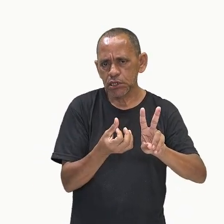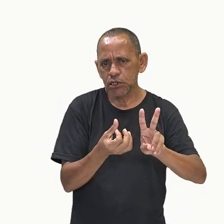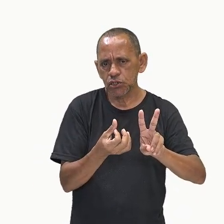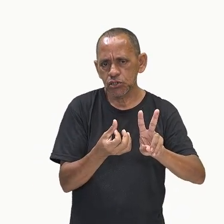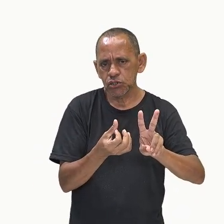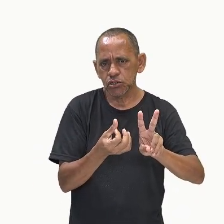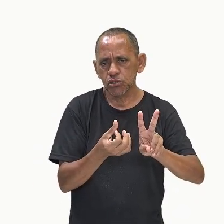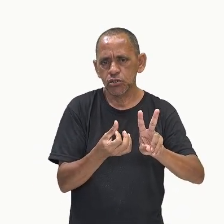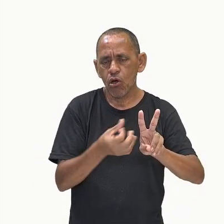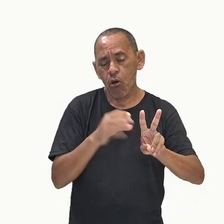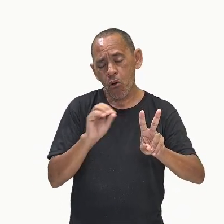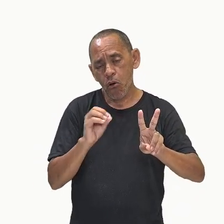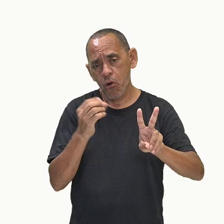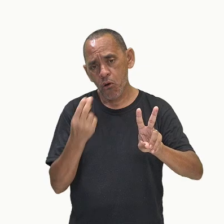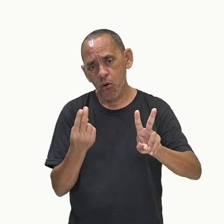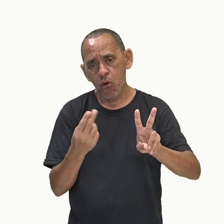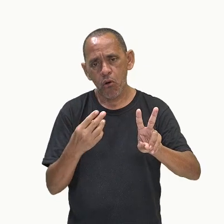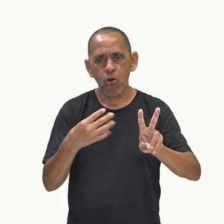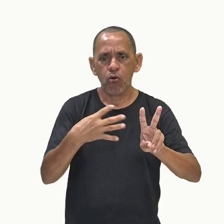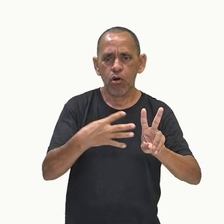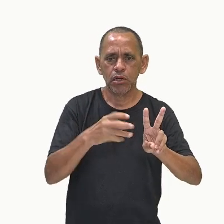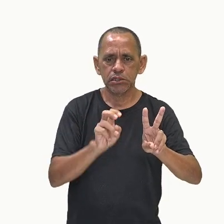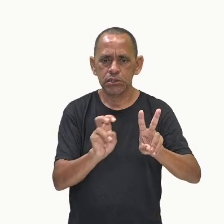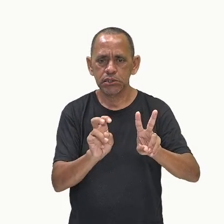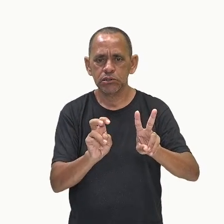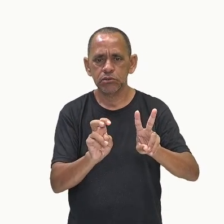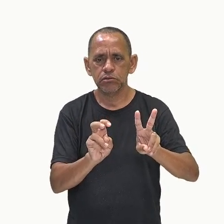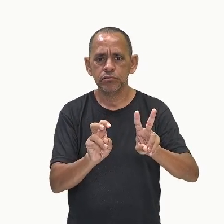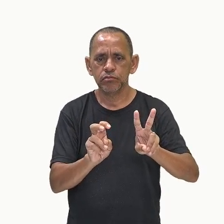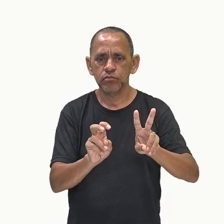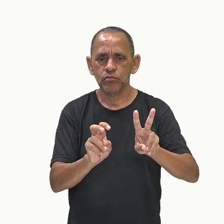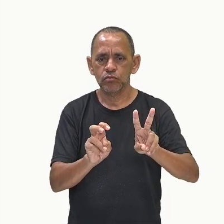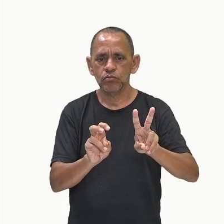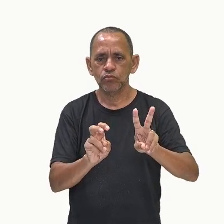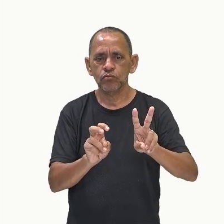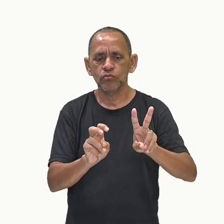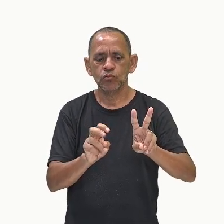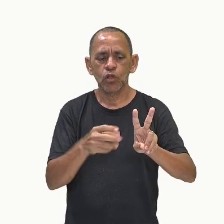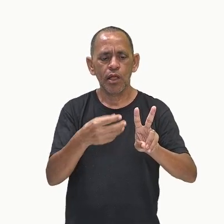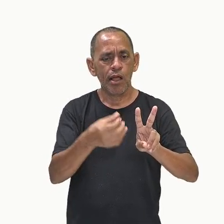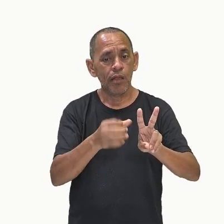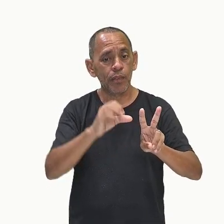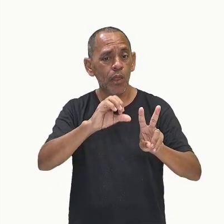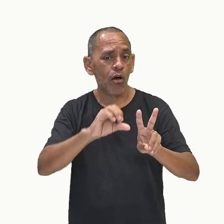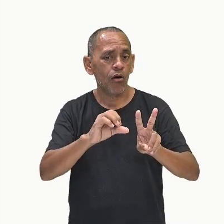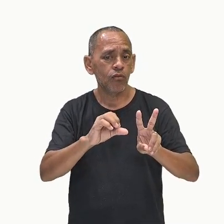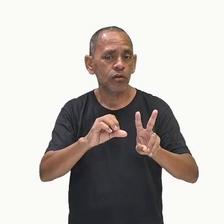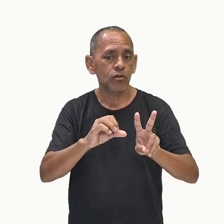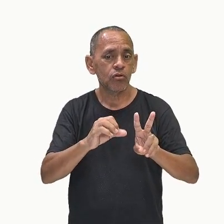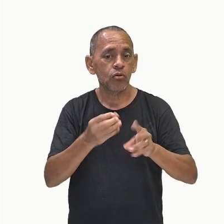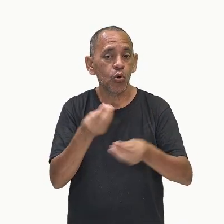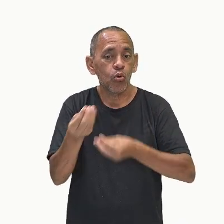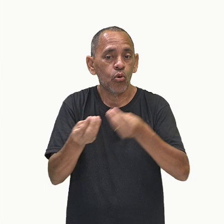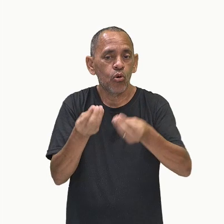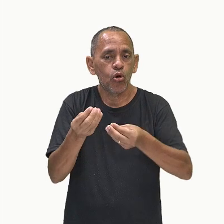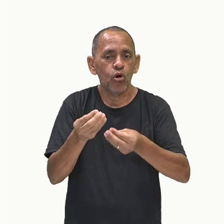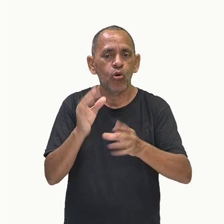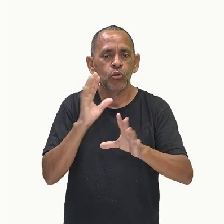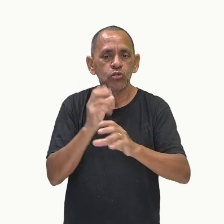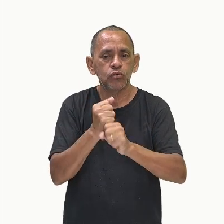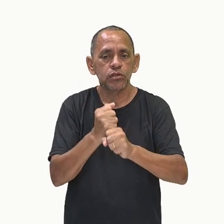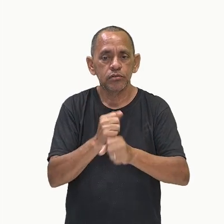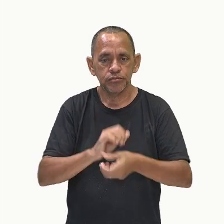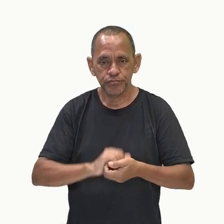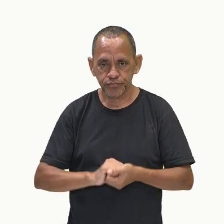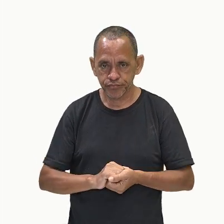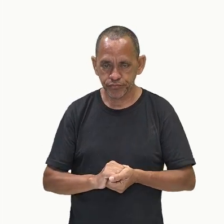45? É só comparar os números que estão aqui. Já que eles estão sofrendo a mesma operação, que é uma radiciação, né, de índice 2, é uma